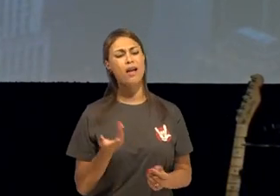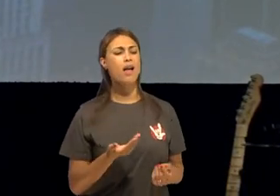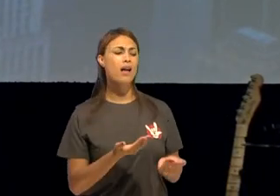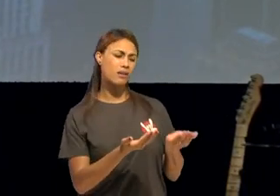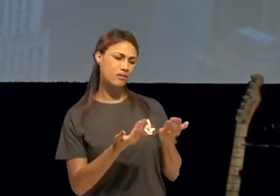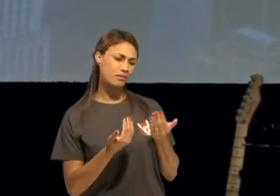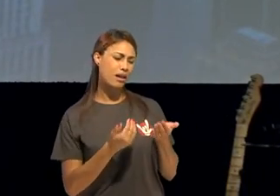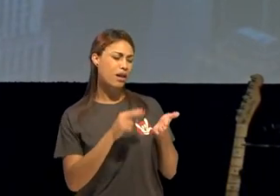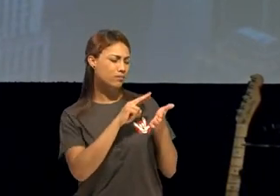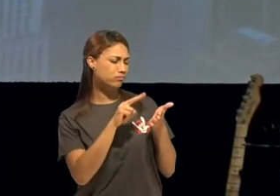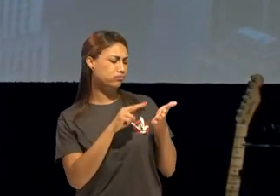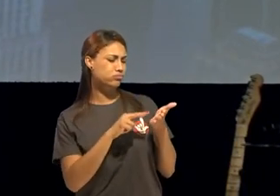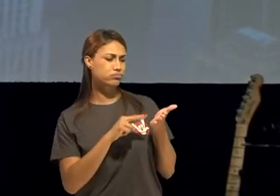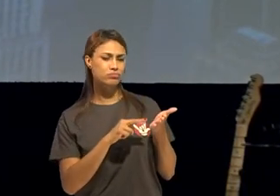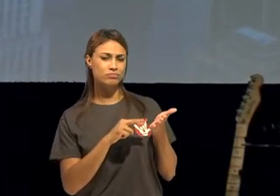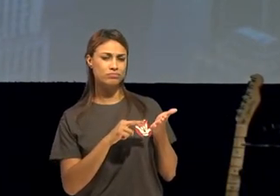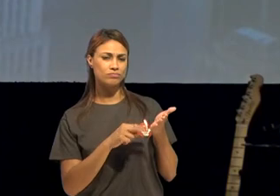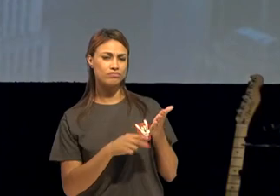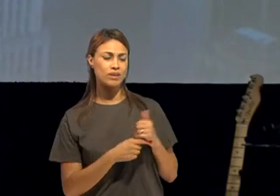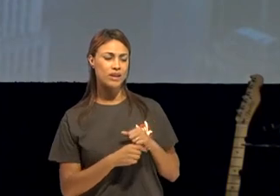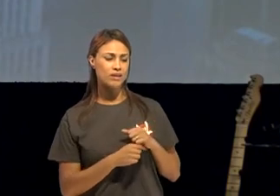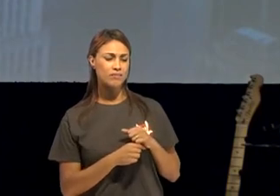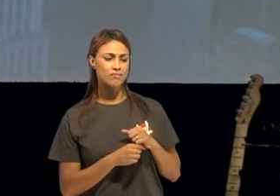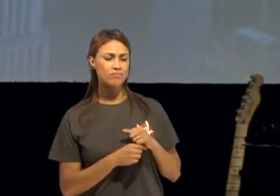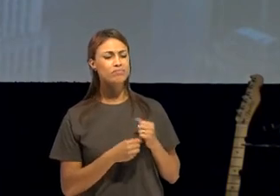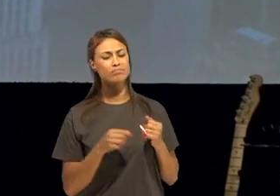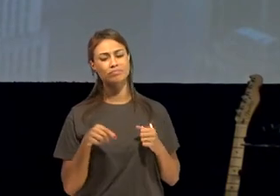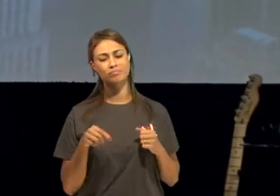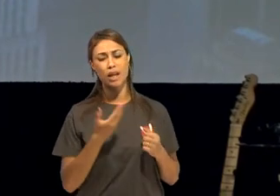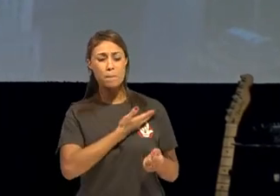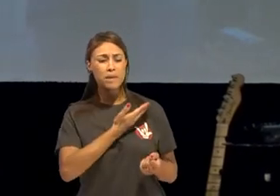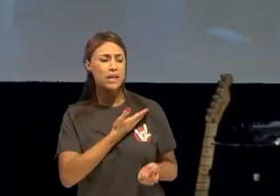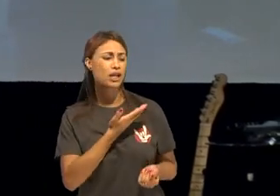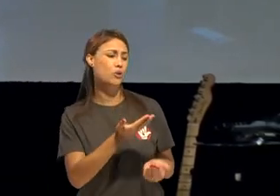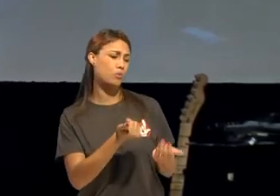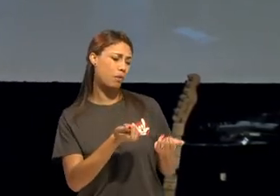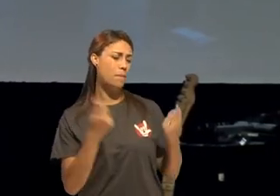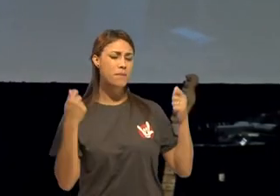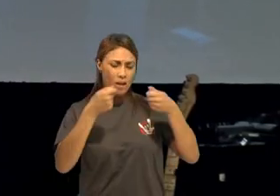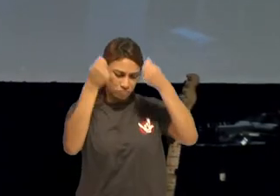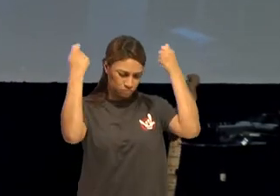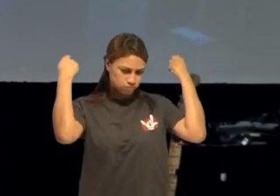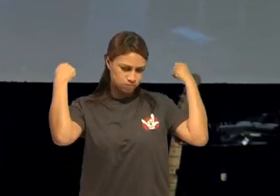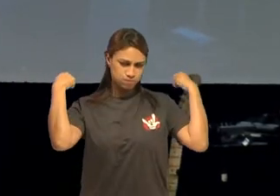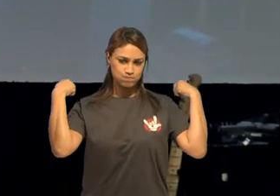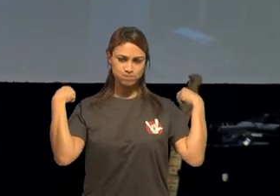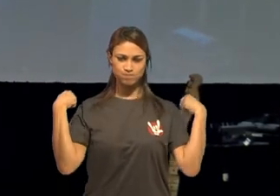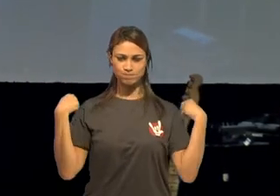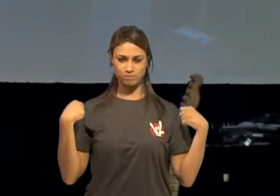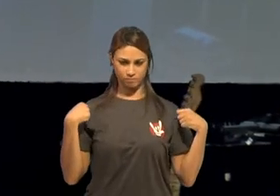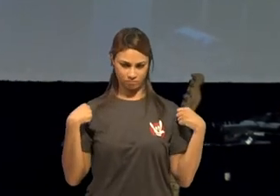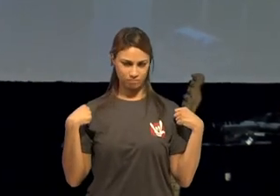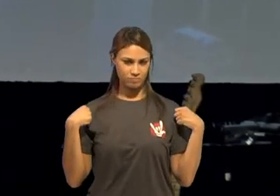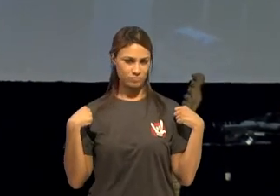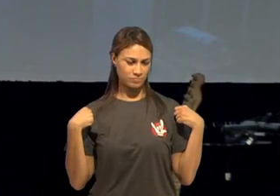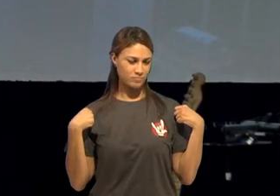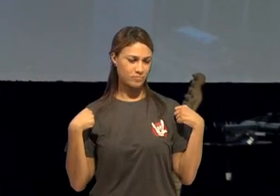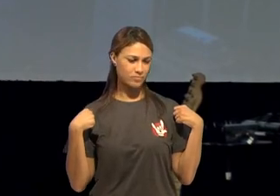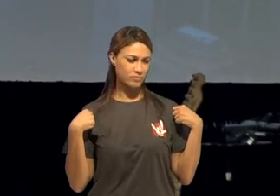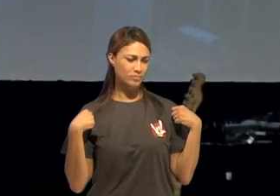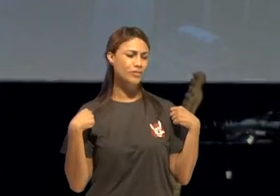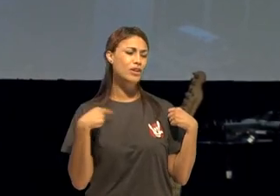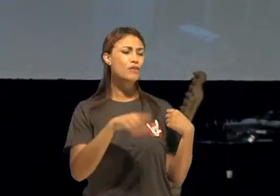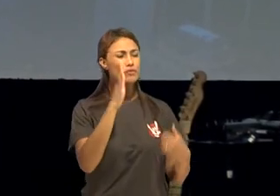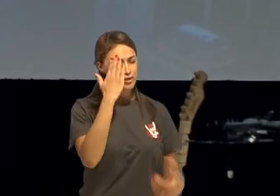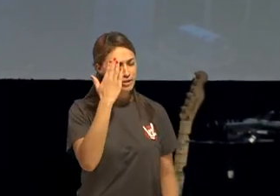capa. Pessoal, eu não sei vocês, mas daqui para mim é coisa de muita intimidade. Traz lá a capa que você sabe,